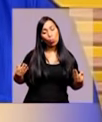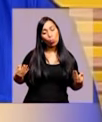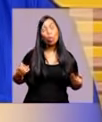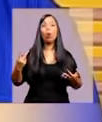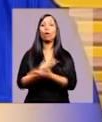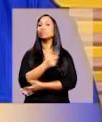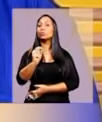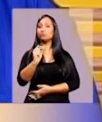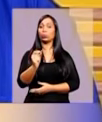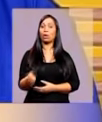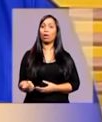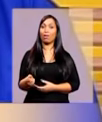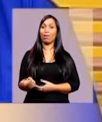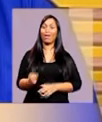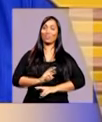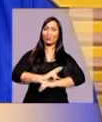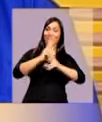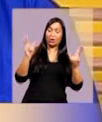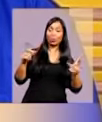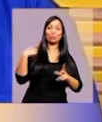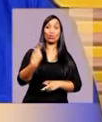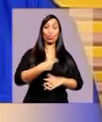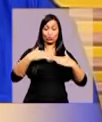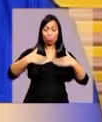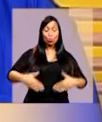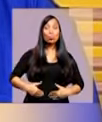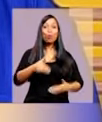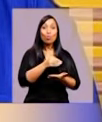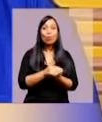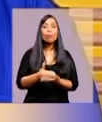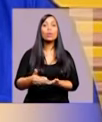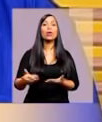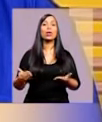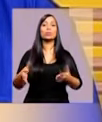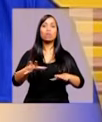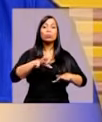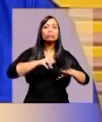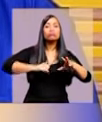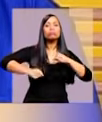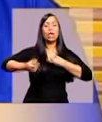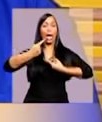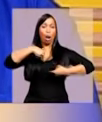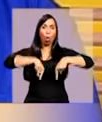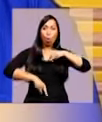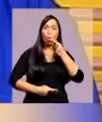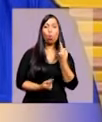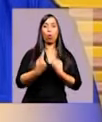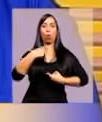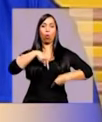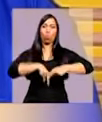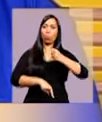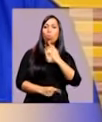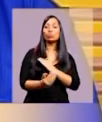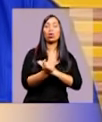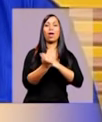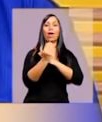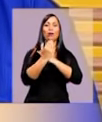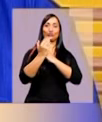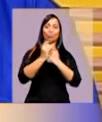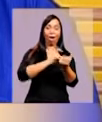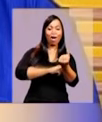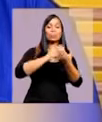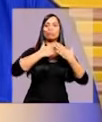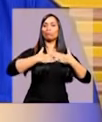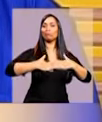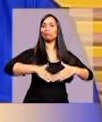que acontece é exatamente o oposto disso. O nosso corpo começa a secretar hormônios de compensação dos efeitos